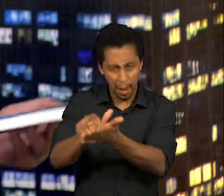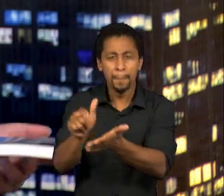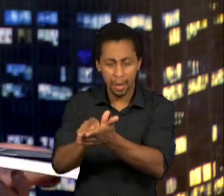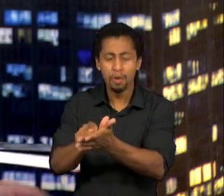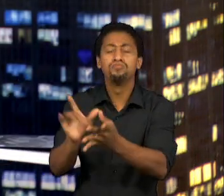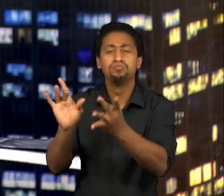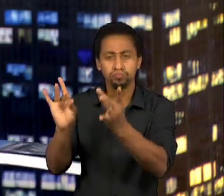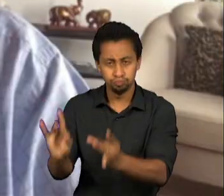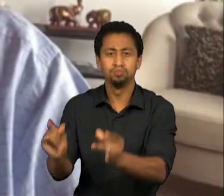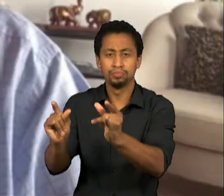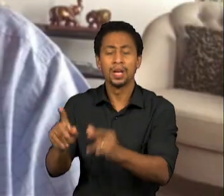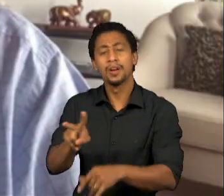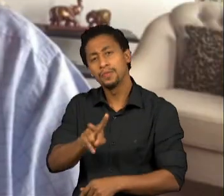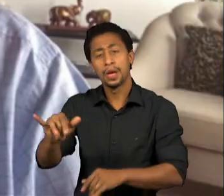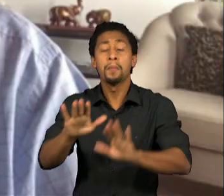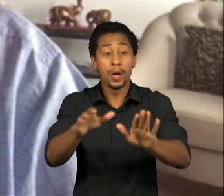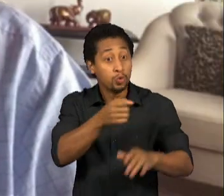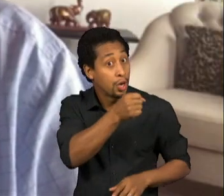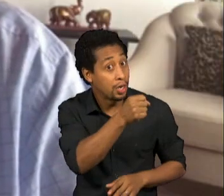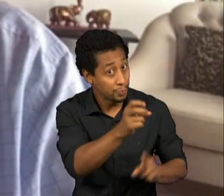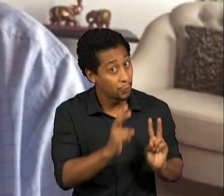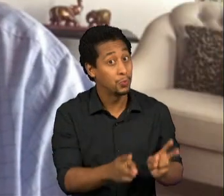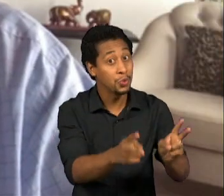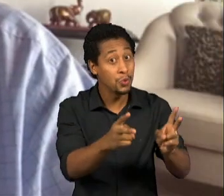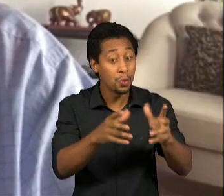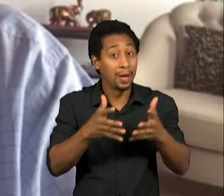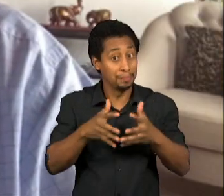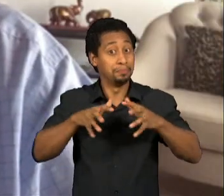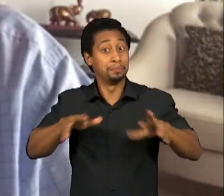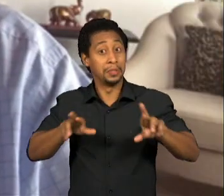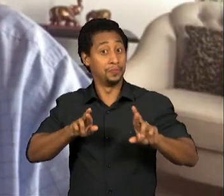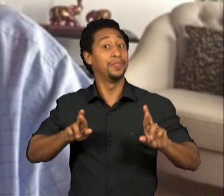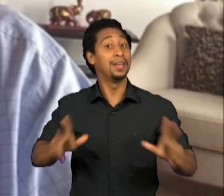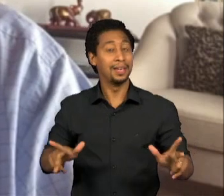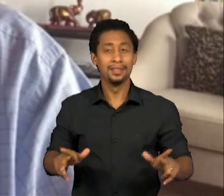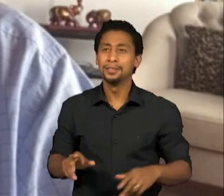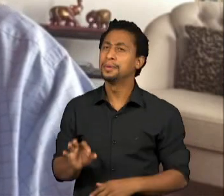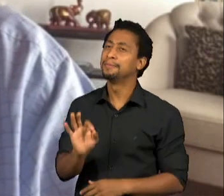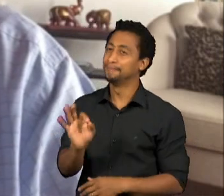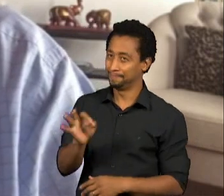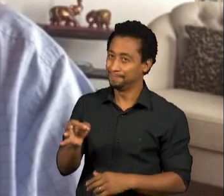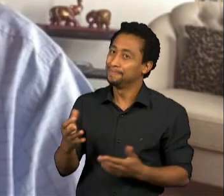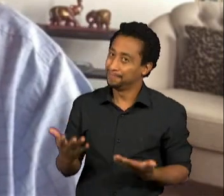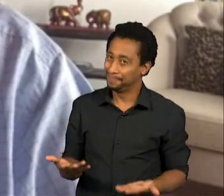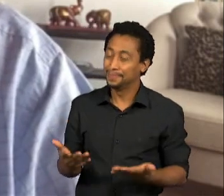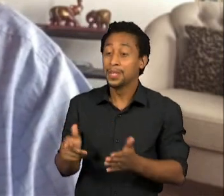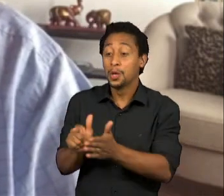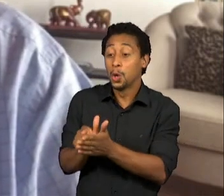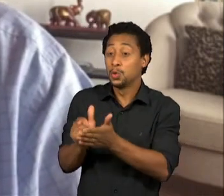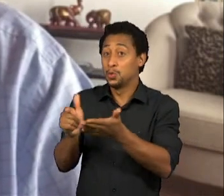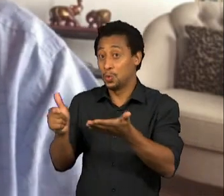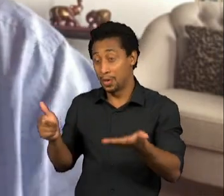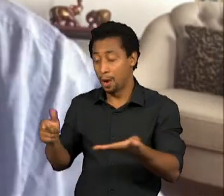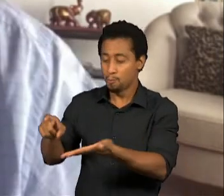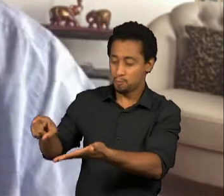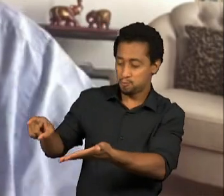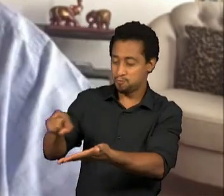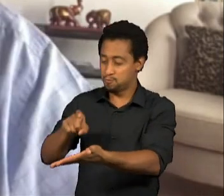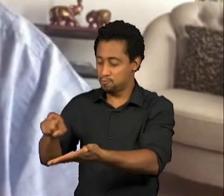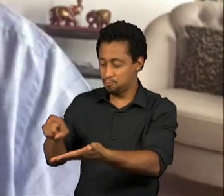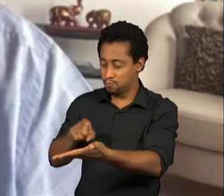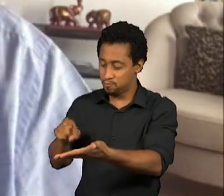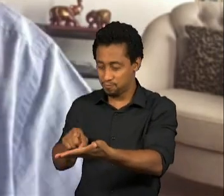bem diferentes, não é, Monforte? É o seguinte, eu acho que é inevitável o fim do jornal impresso. Nós vimos